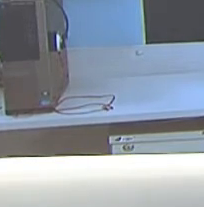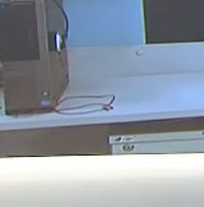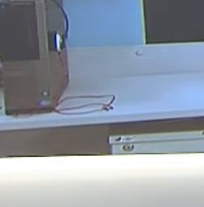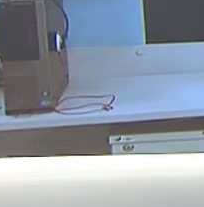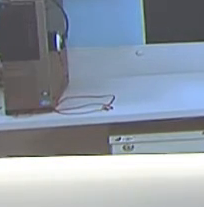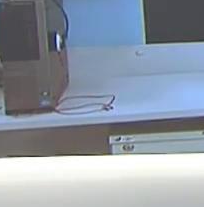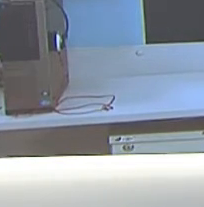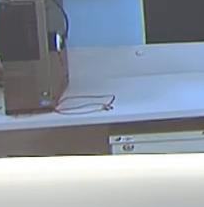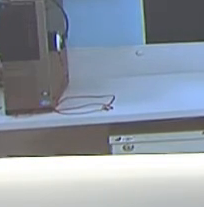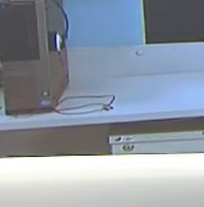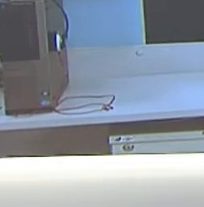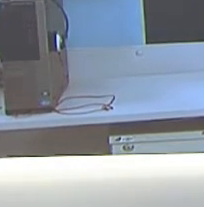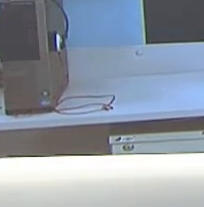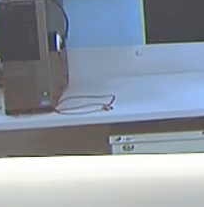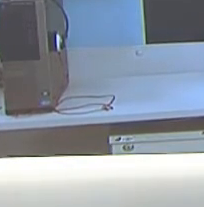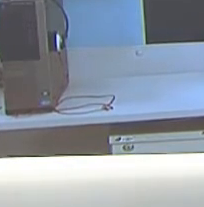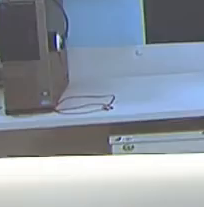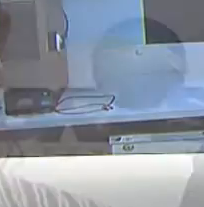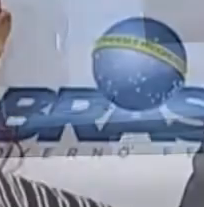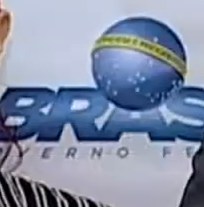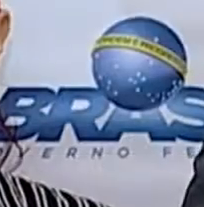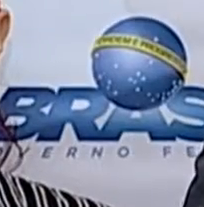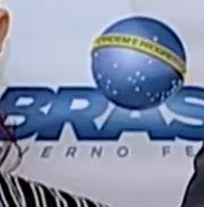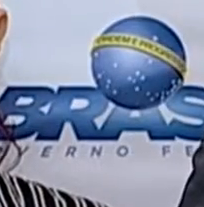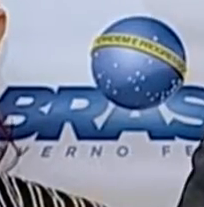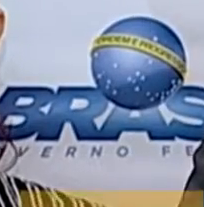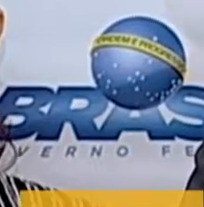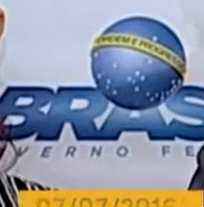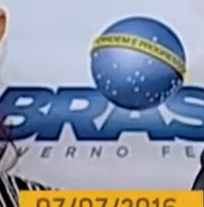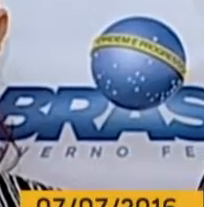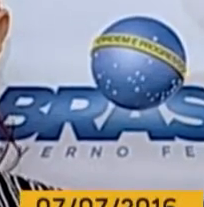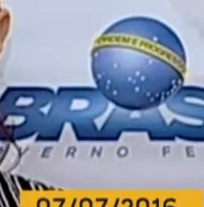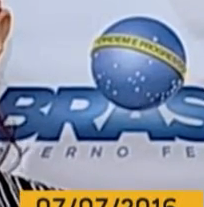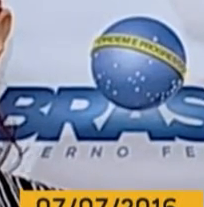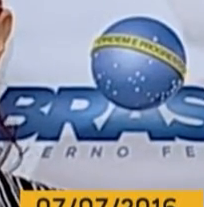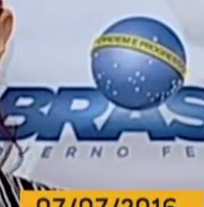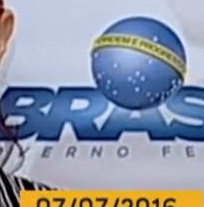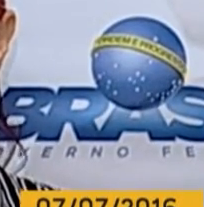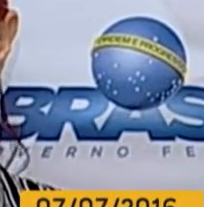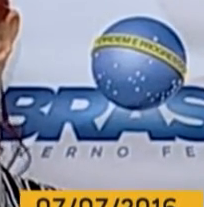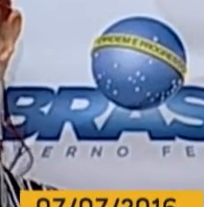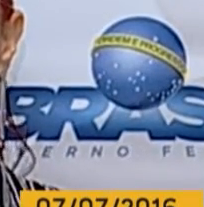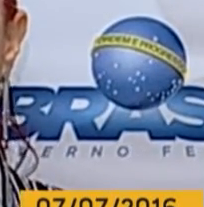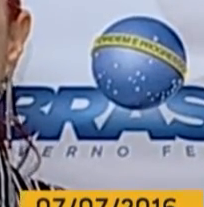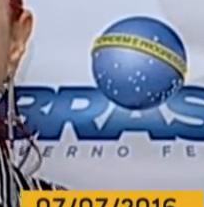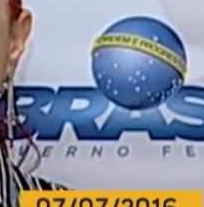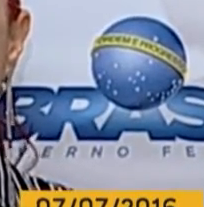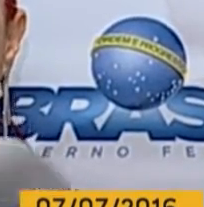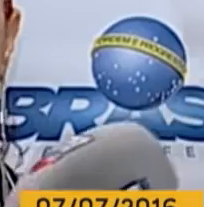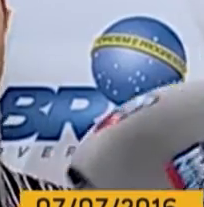do estudo de riscos cardiovasculares em adolescentes vamos acompanhar esse hábito ruim levando